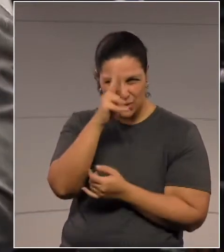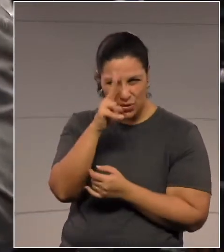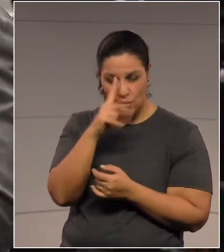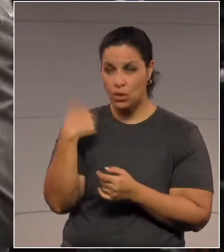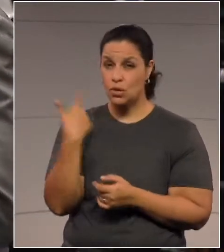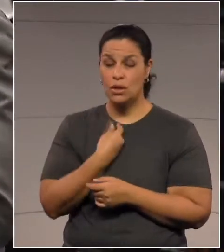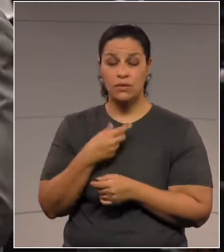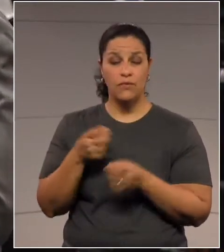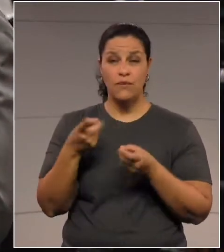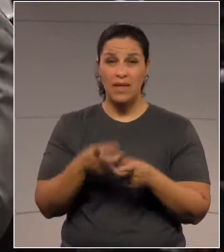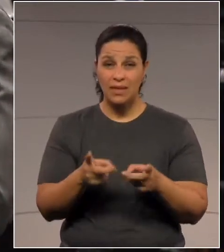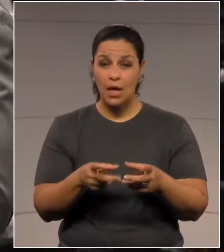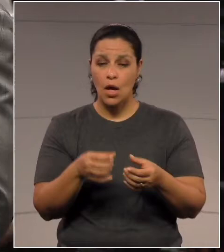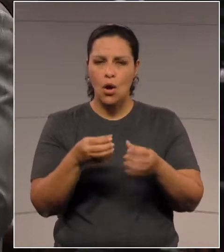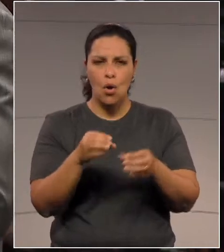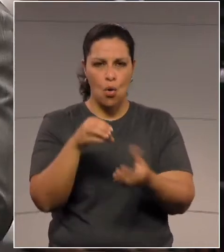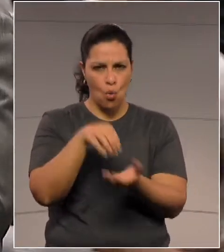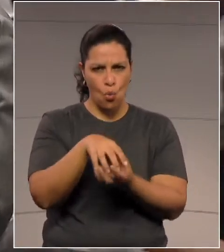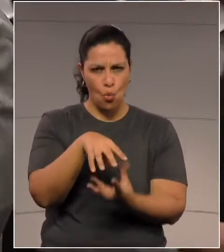vendendo a galinha.